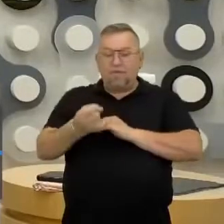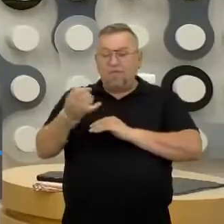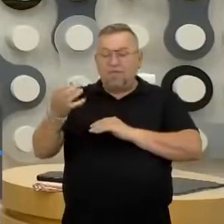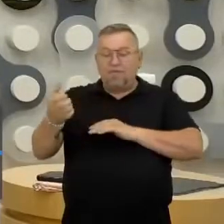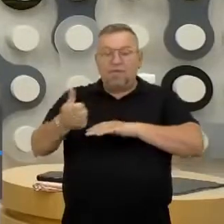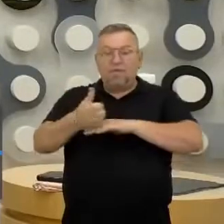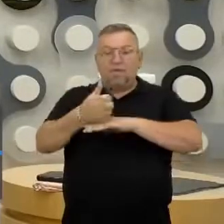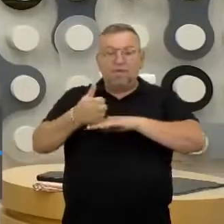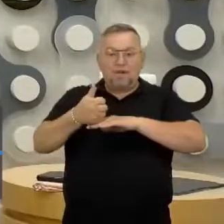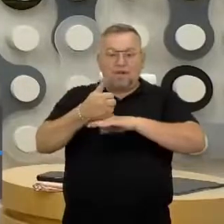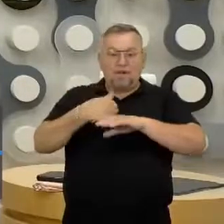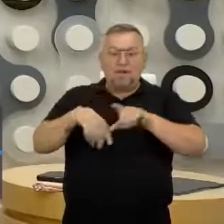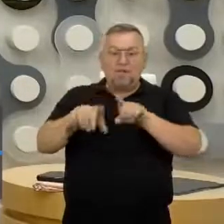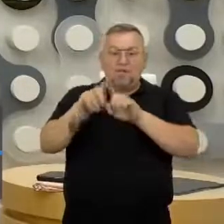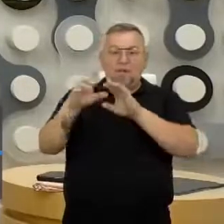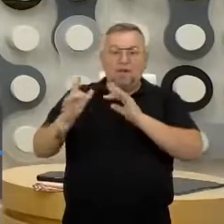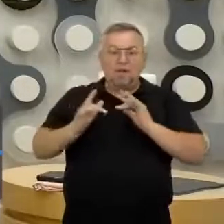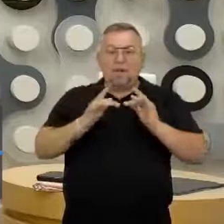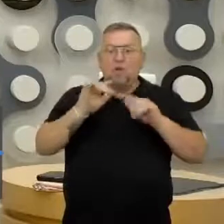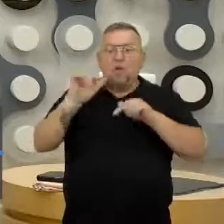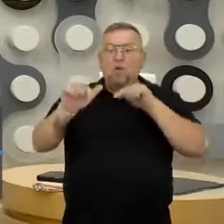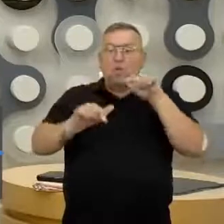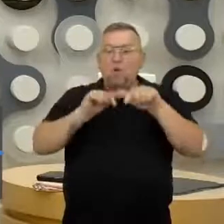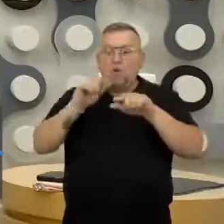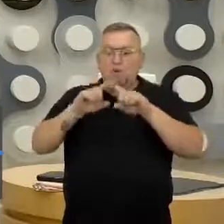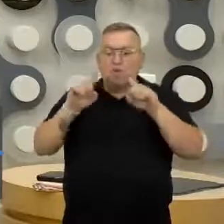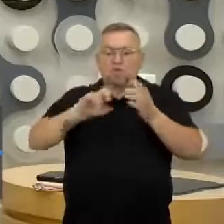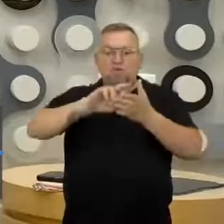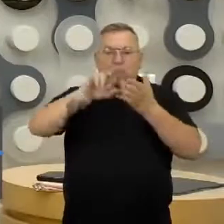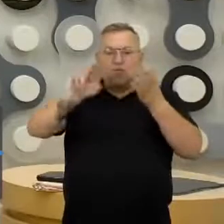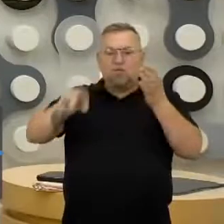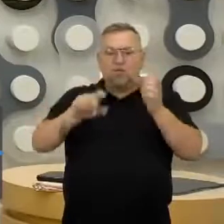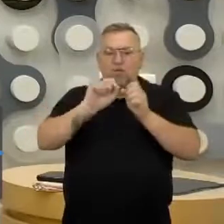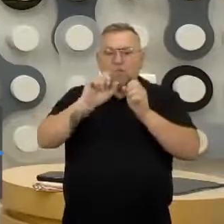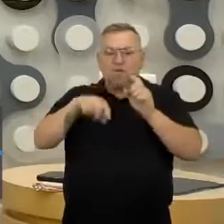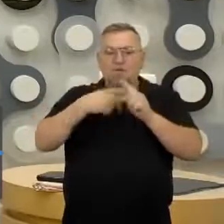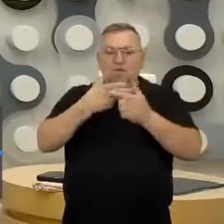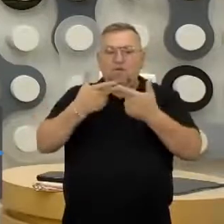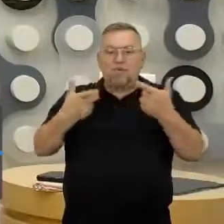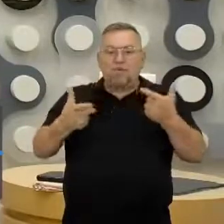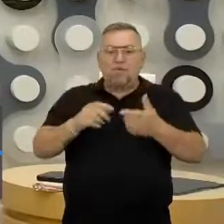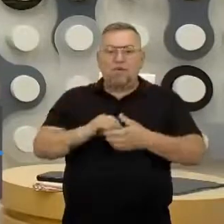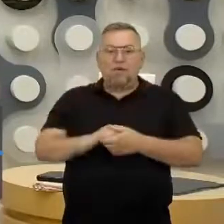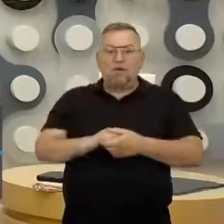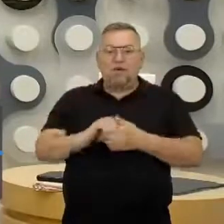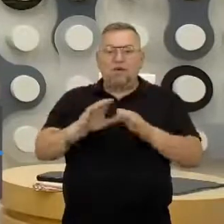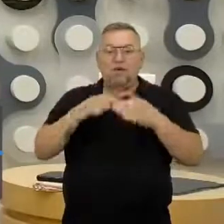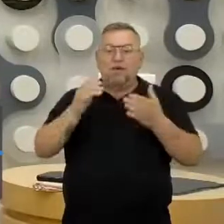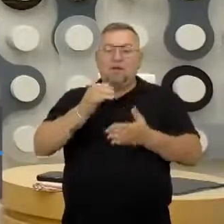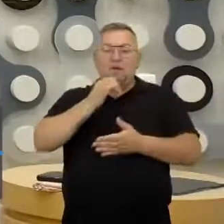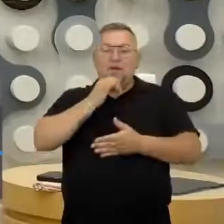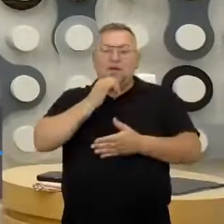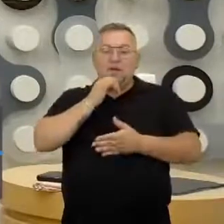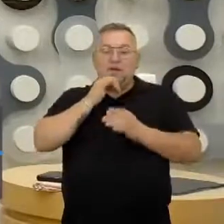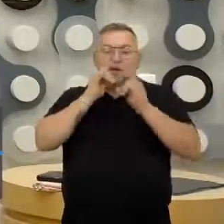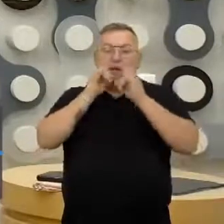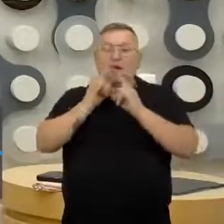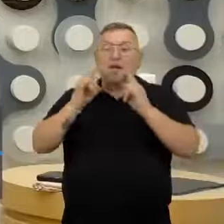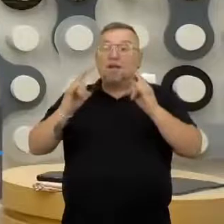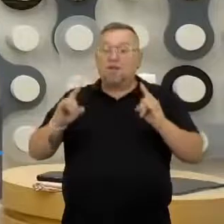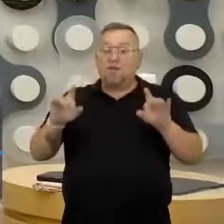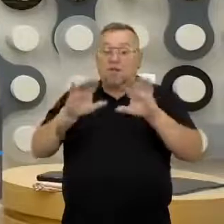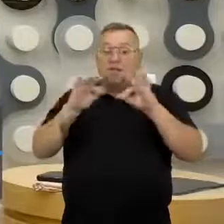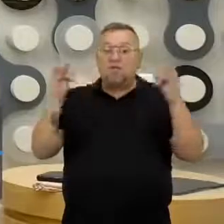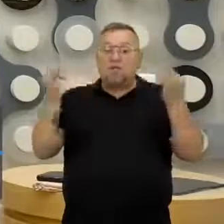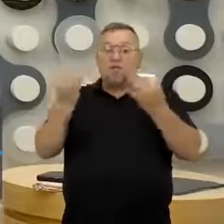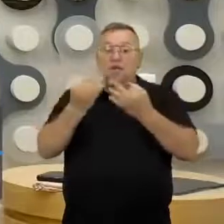vezes, a relação deles com o trabalho é polivalente, né? Eles fazem mais de uma coisa. É verdade. Então, por exemplo, aqueles circos familiares, eu